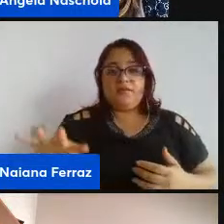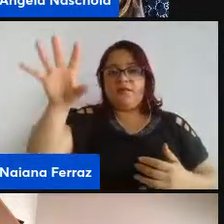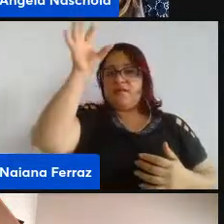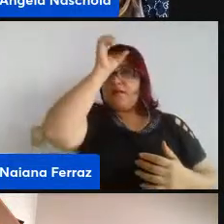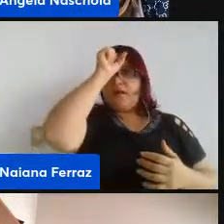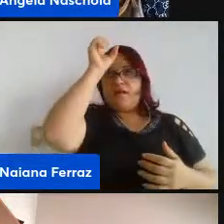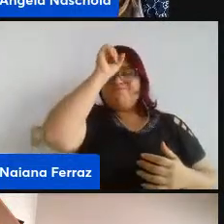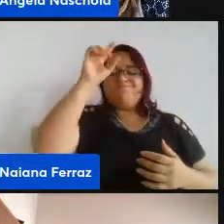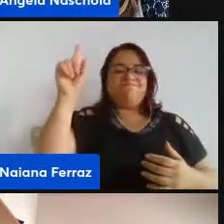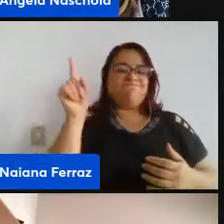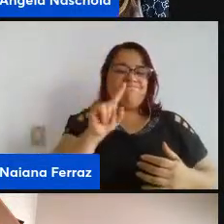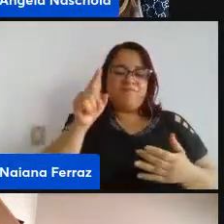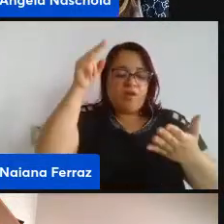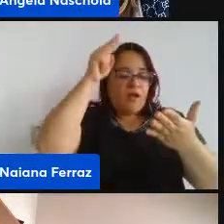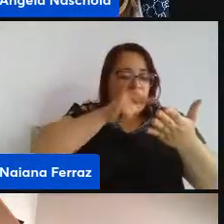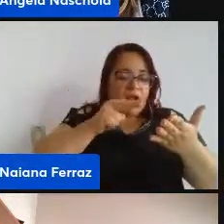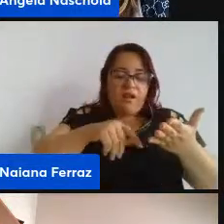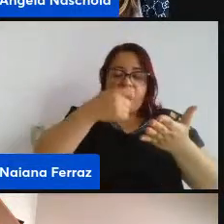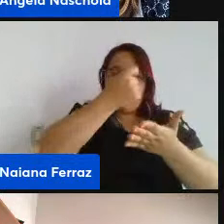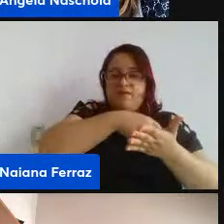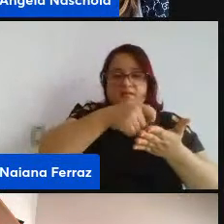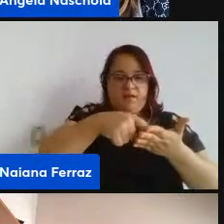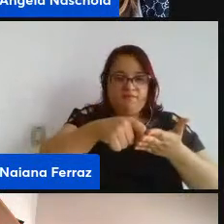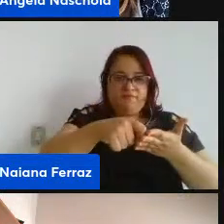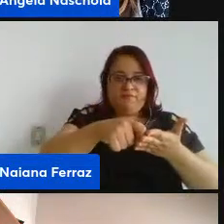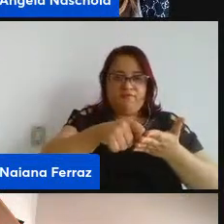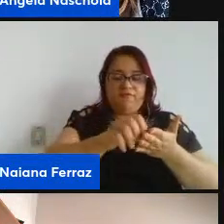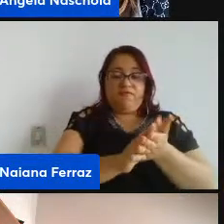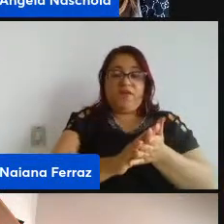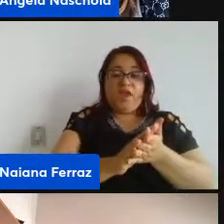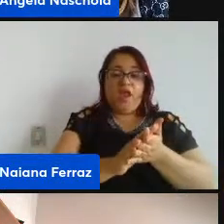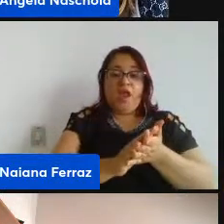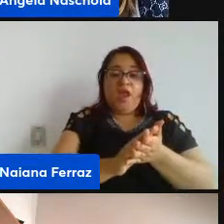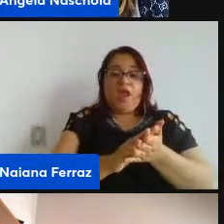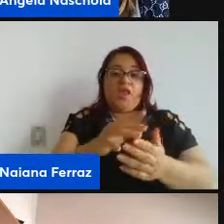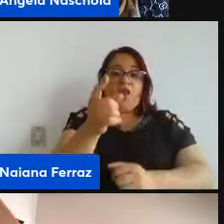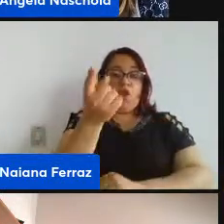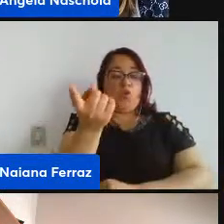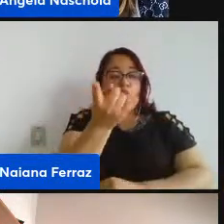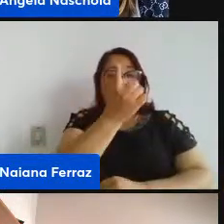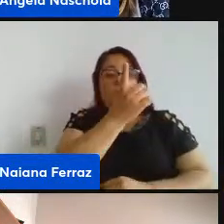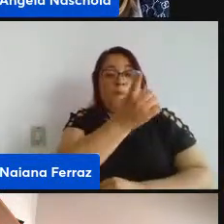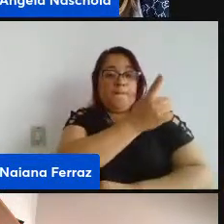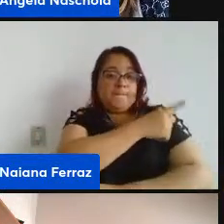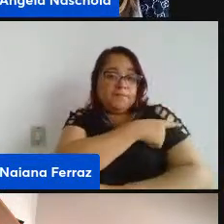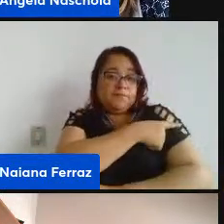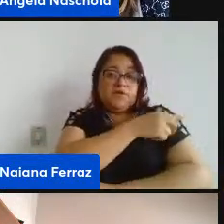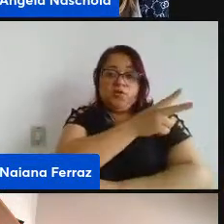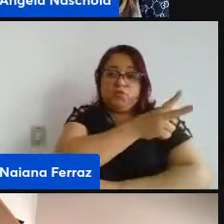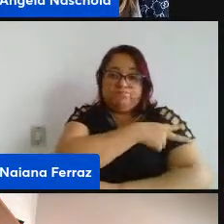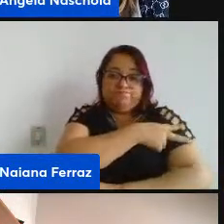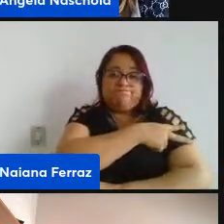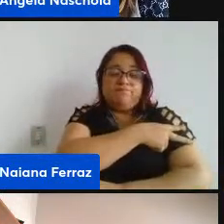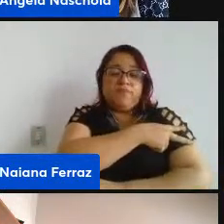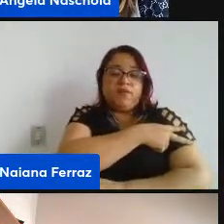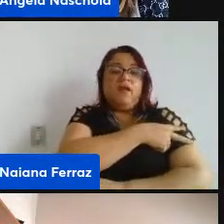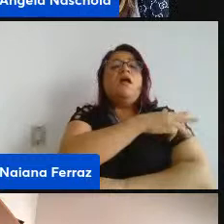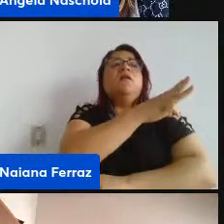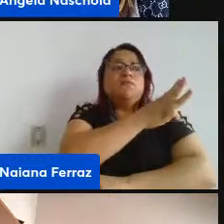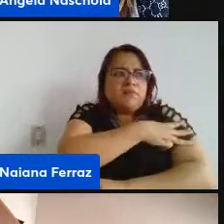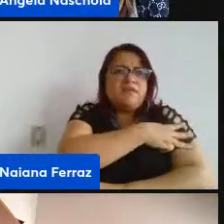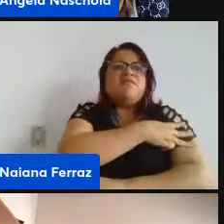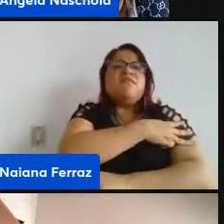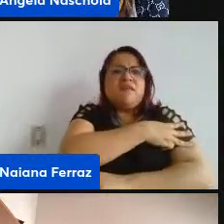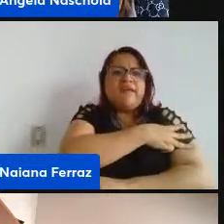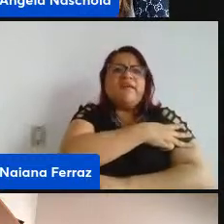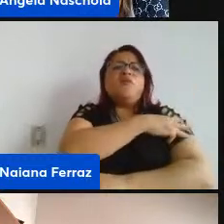ler e escrever no primeiro ano, nem no segundo ano, vai ter que aprender no terceiro, no quarto